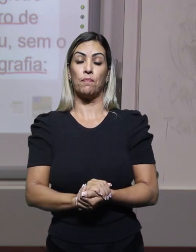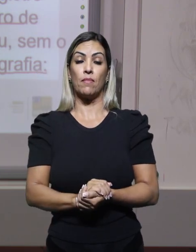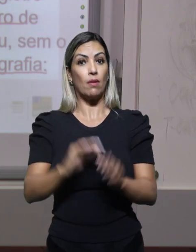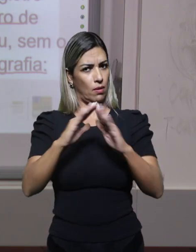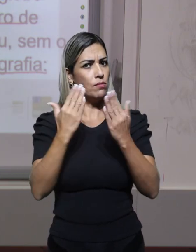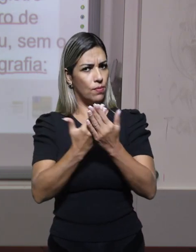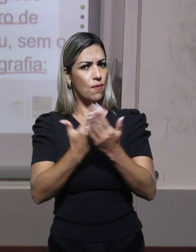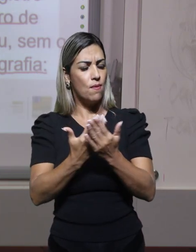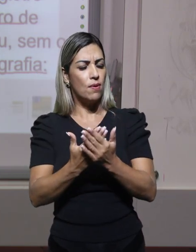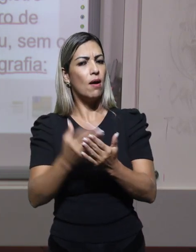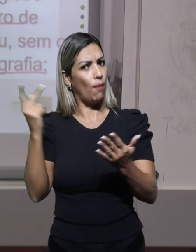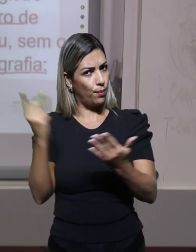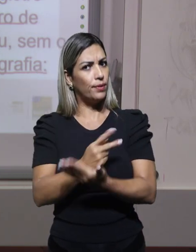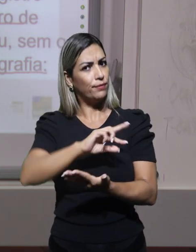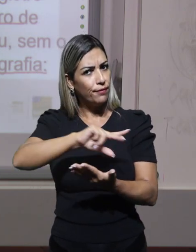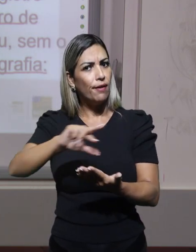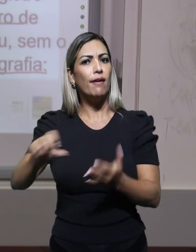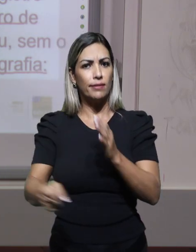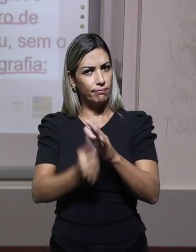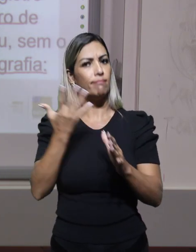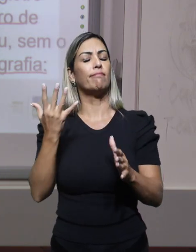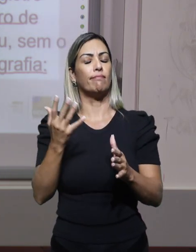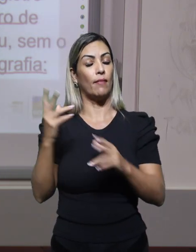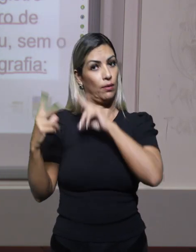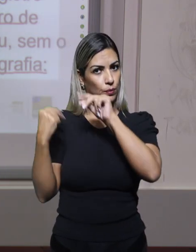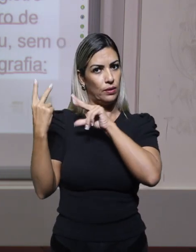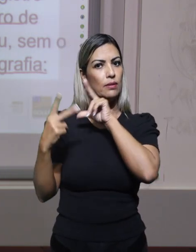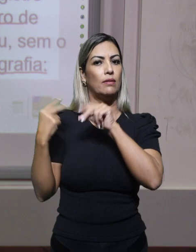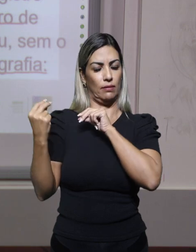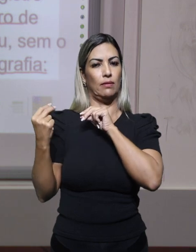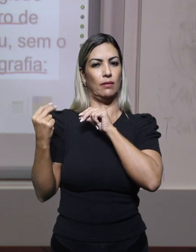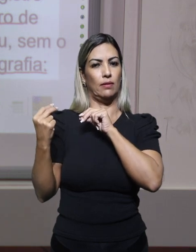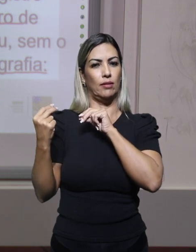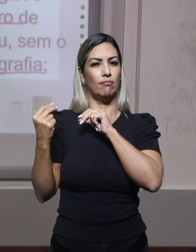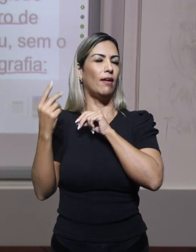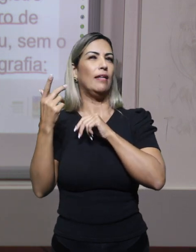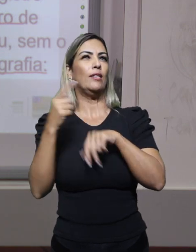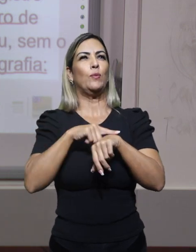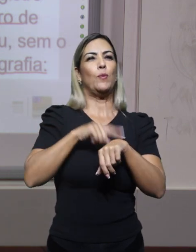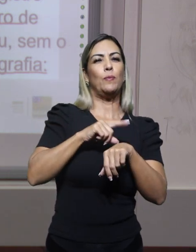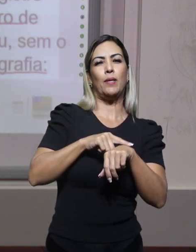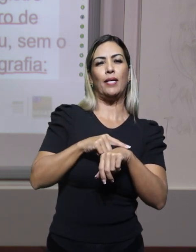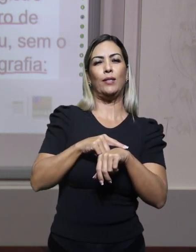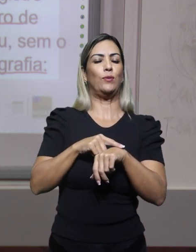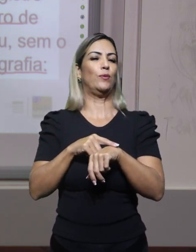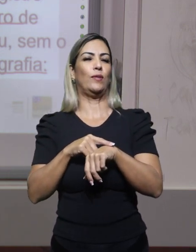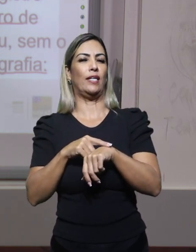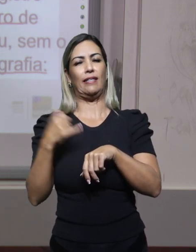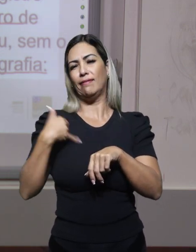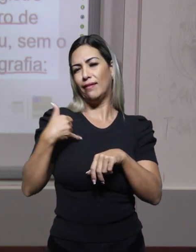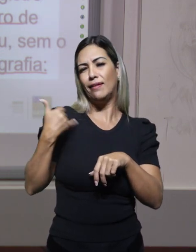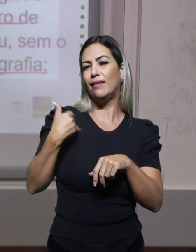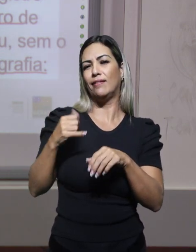escolas acontece muito isso aqui, de adolescentes, no afã ali da